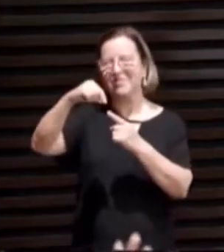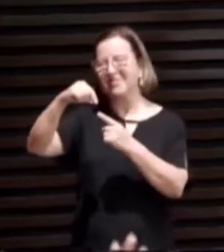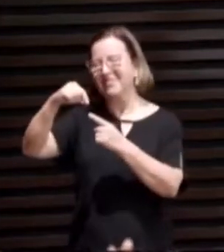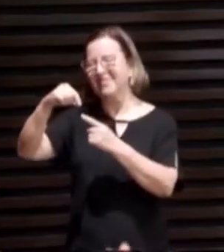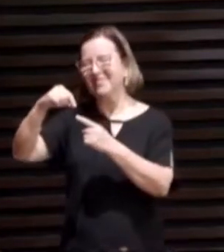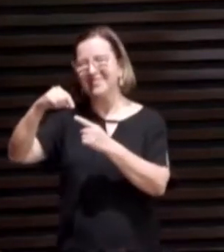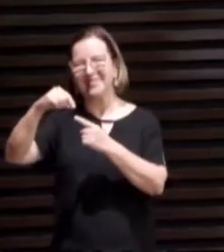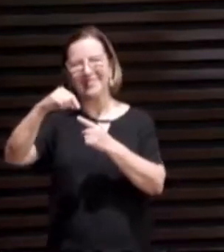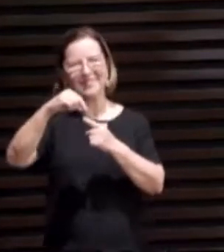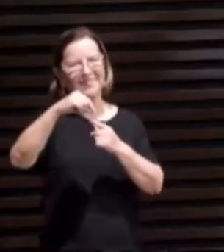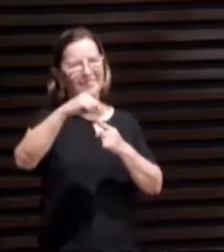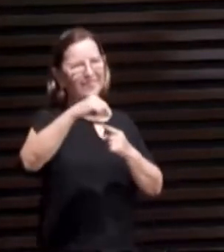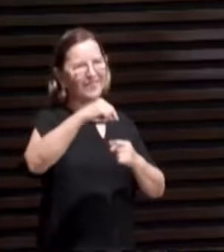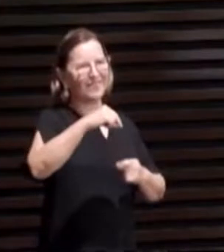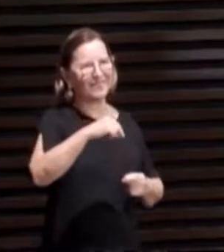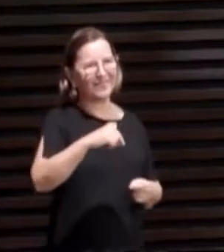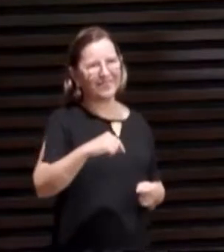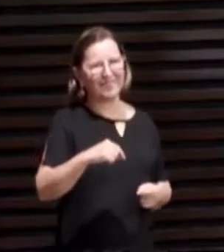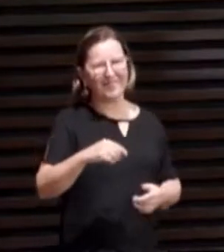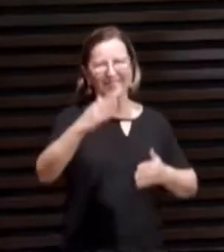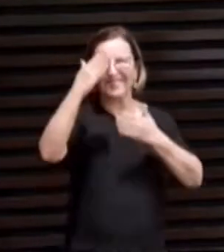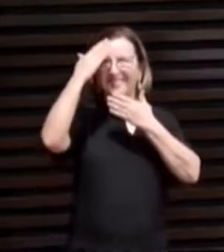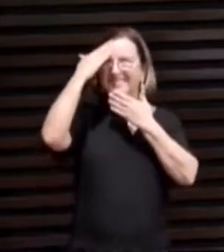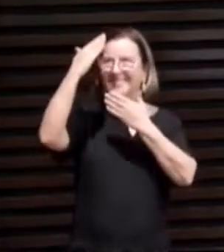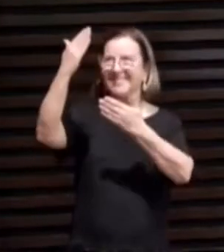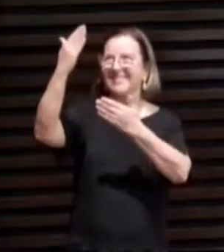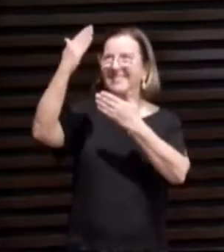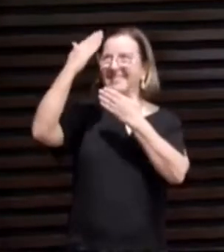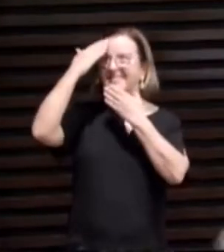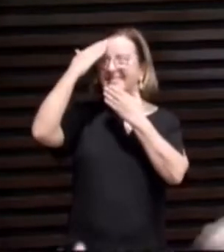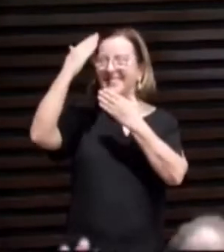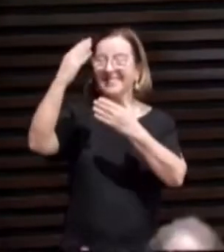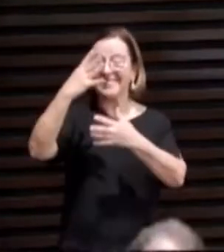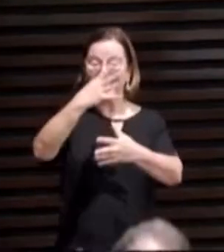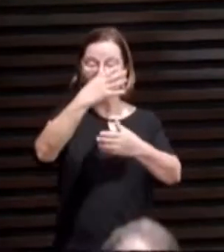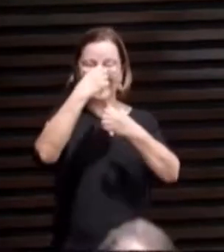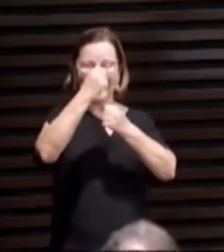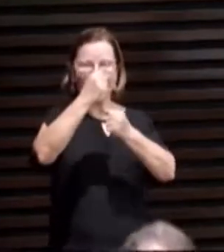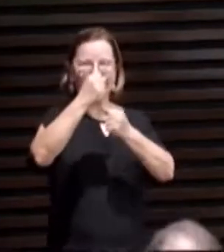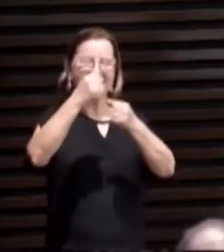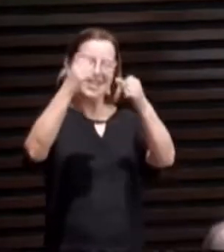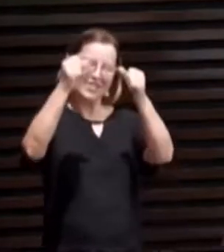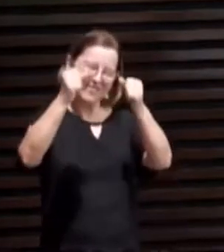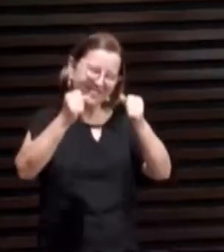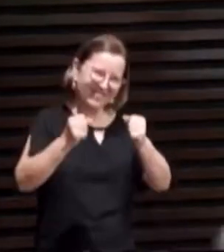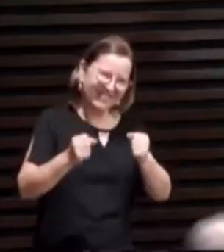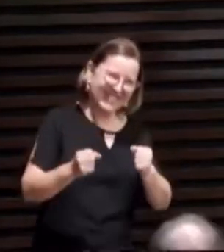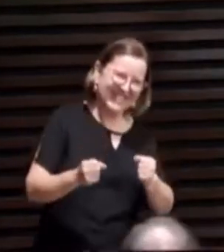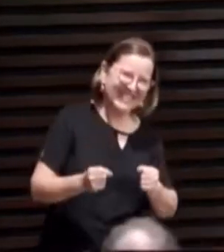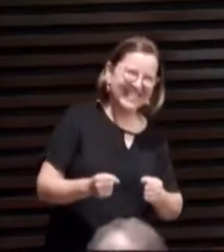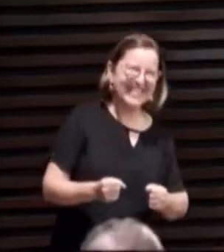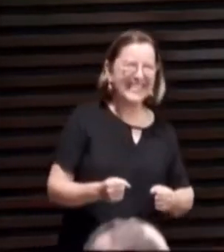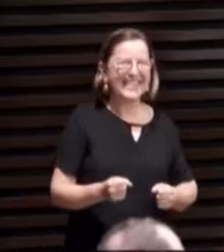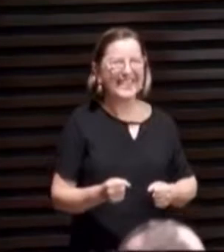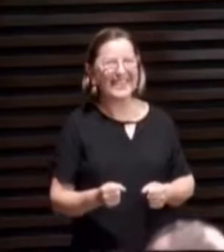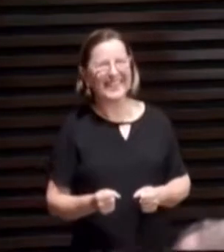Santo, as ações de graça, a força e o poder.